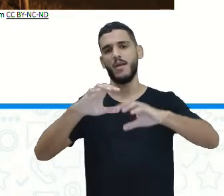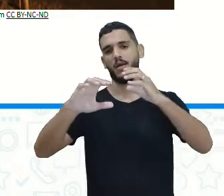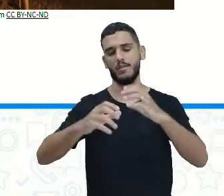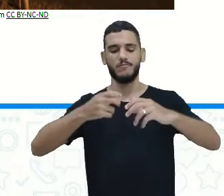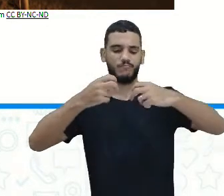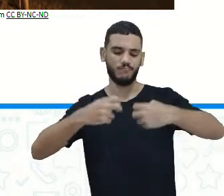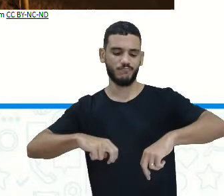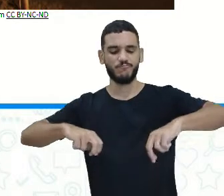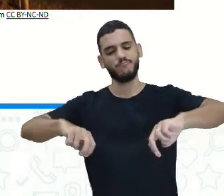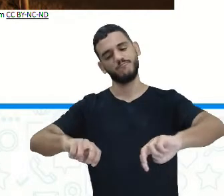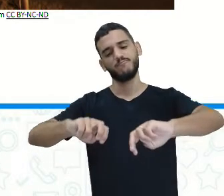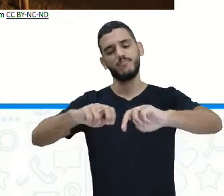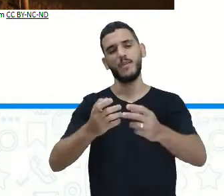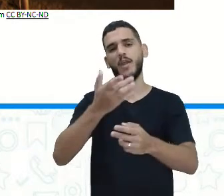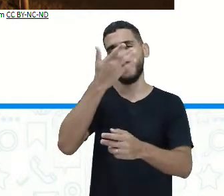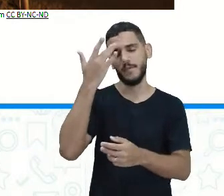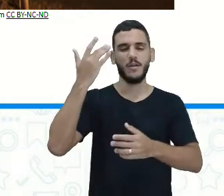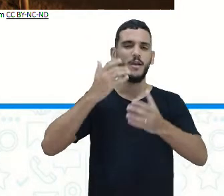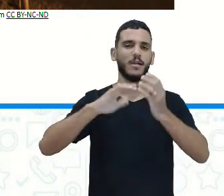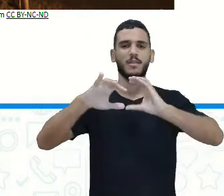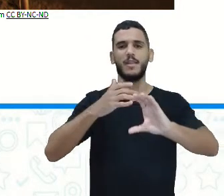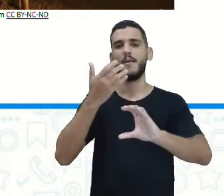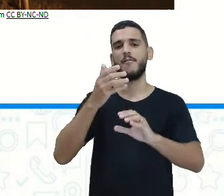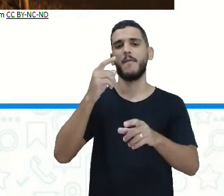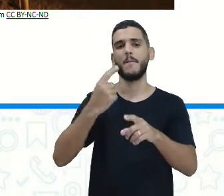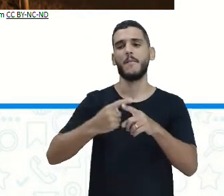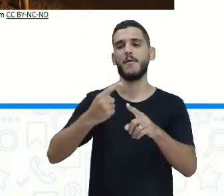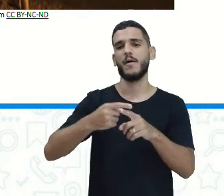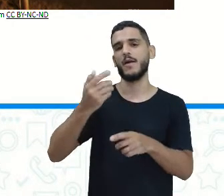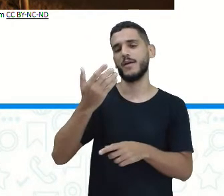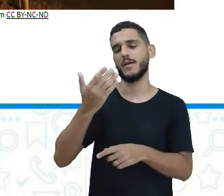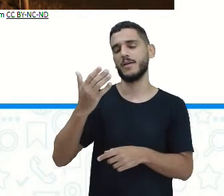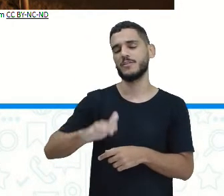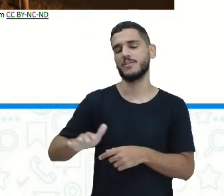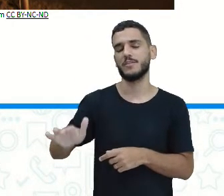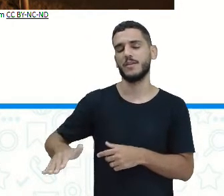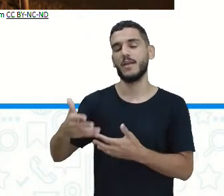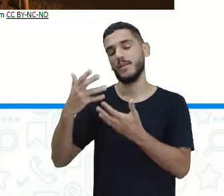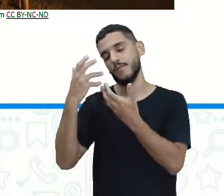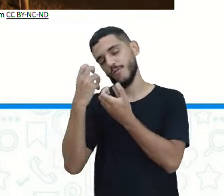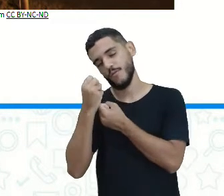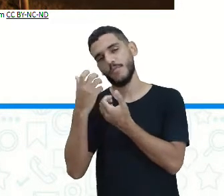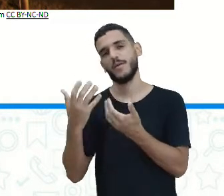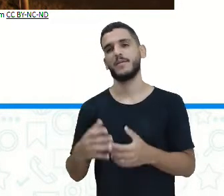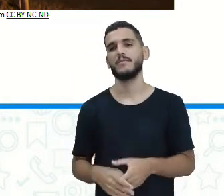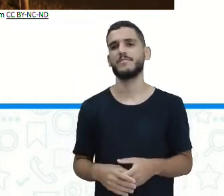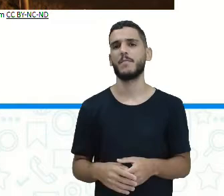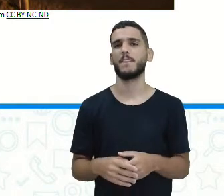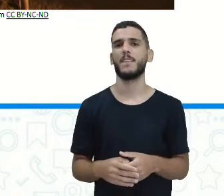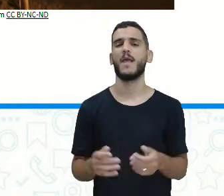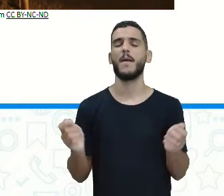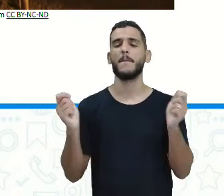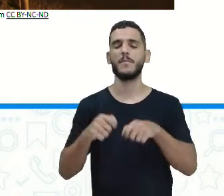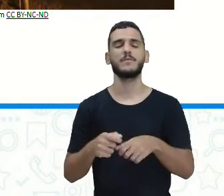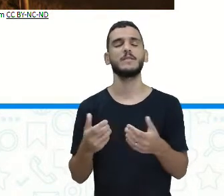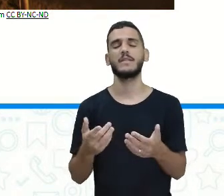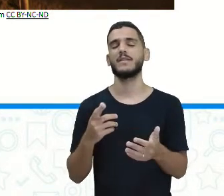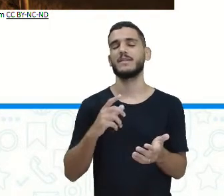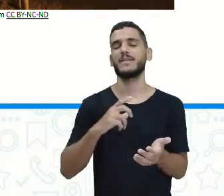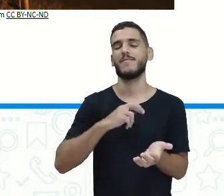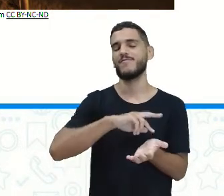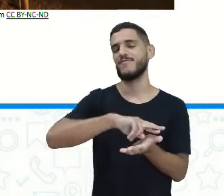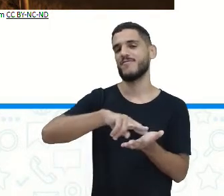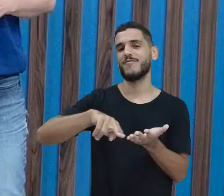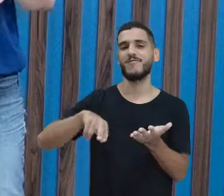ninar, que as pessoas cantavam para fazer as crianças dormirem mais fácil. Então, elas podem ser encontradas em várias culturas ao redor